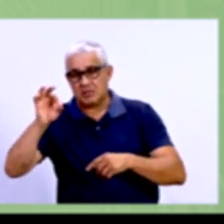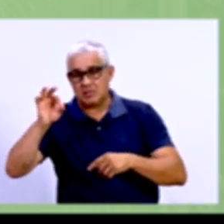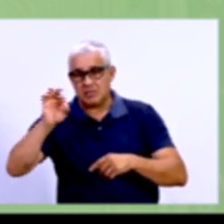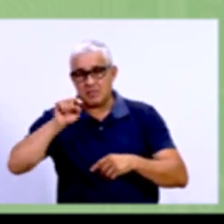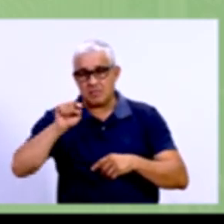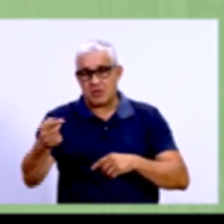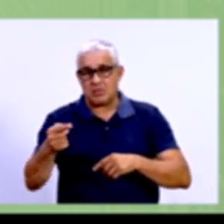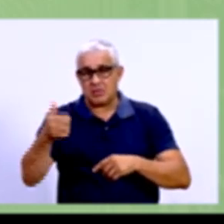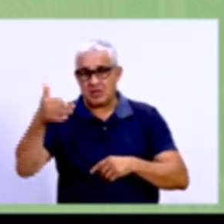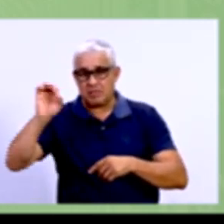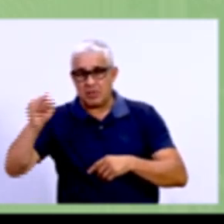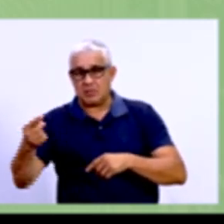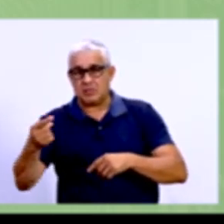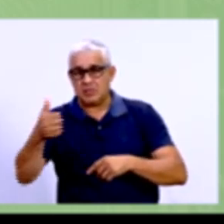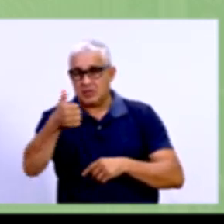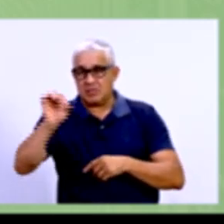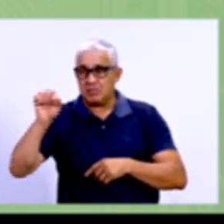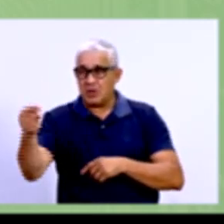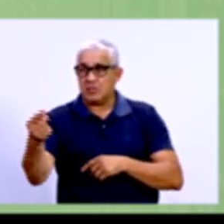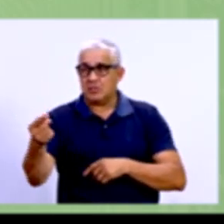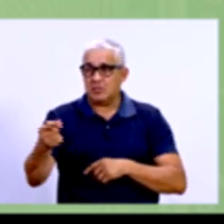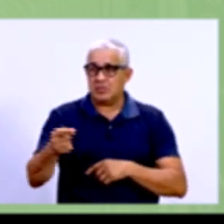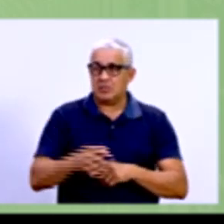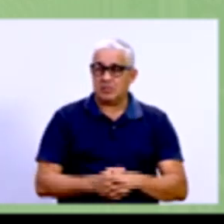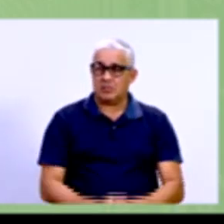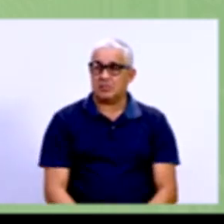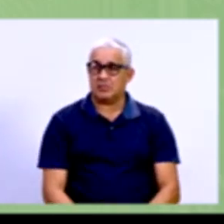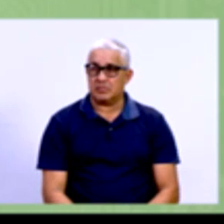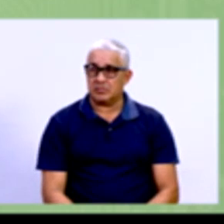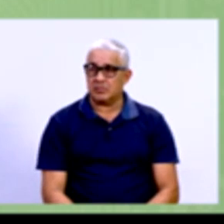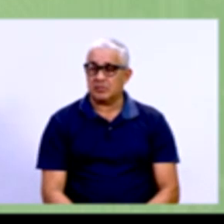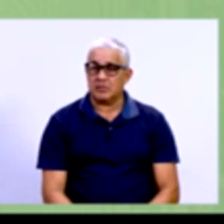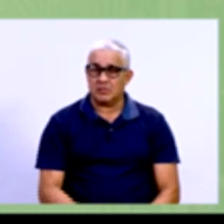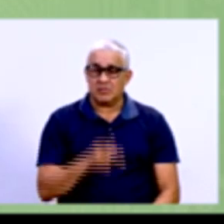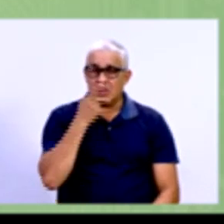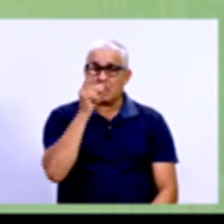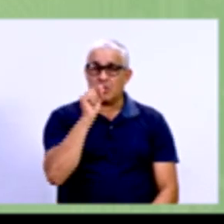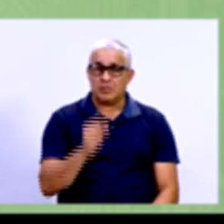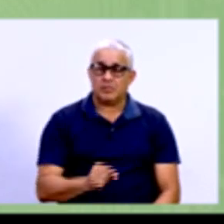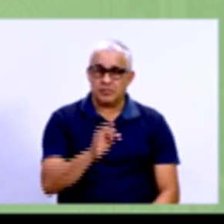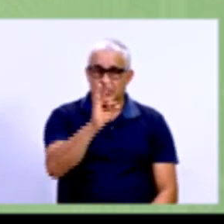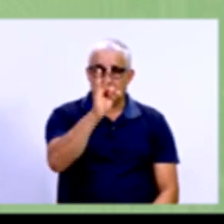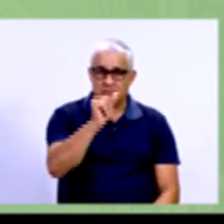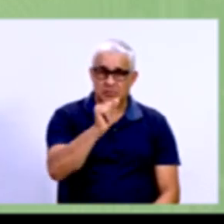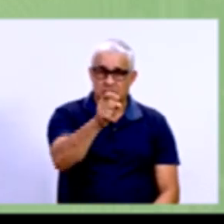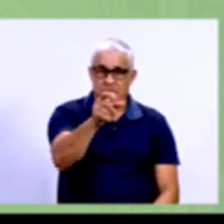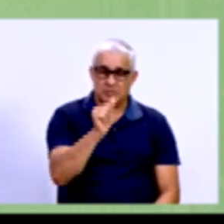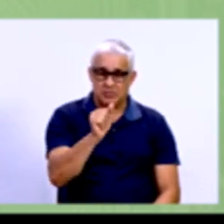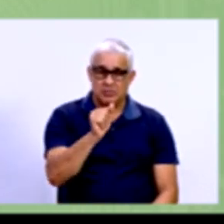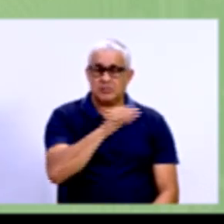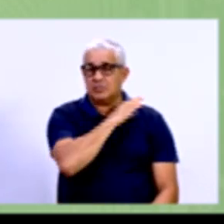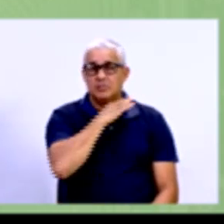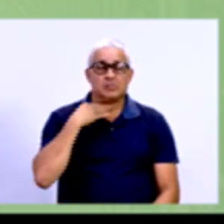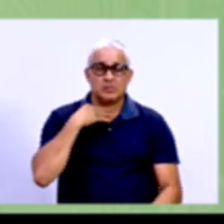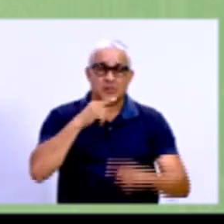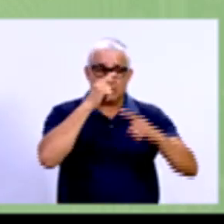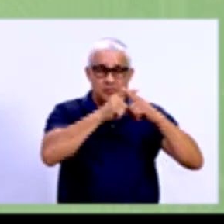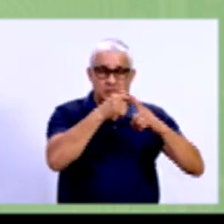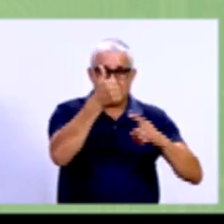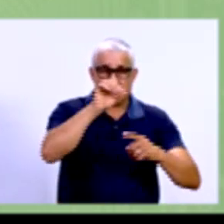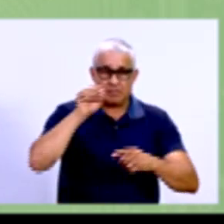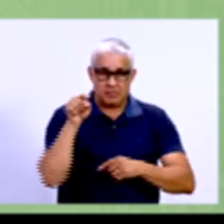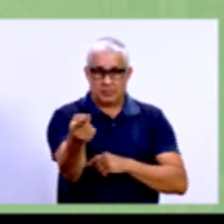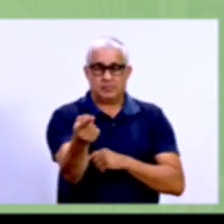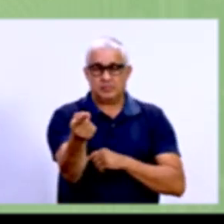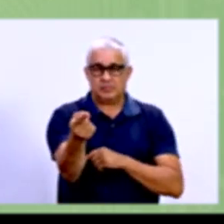para tornar resultados mais compreensivos, né? Então, quando a gente fala da taxa de mortalidade, é vezes 100 mil. Já é